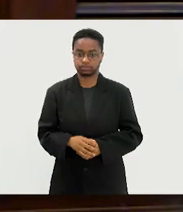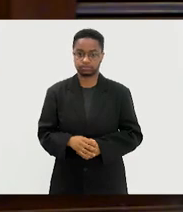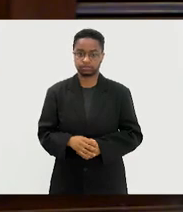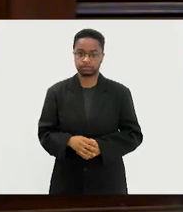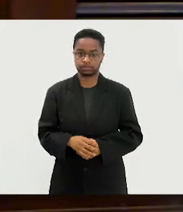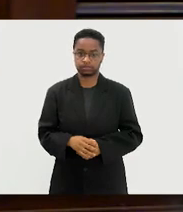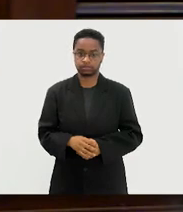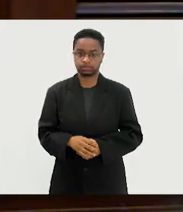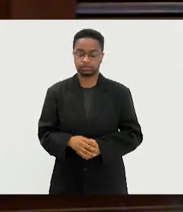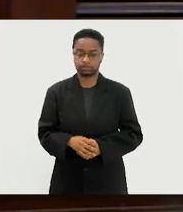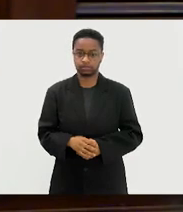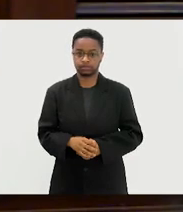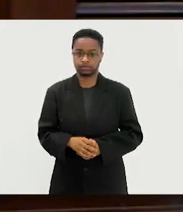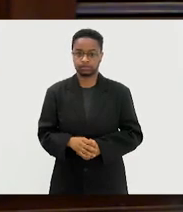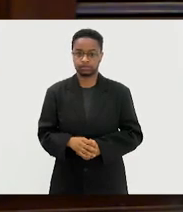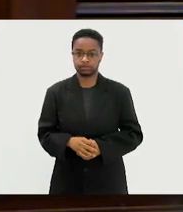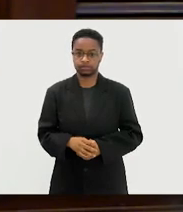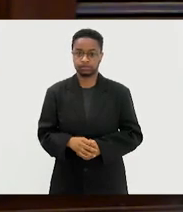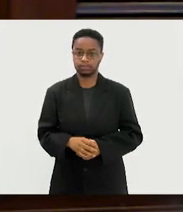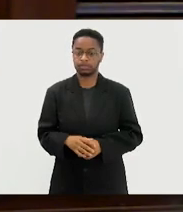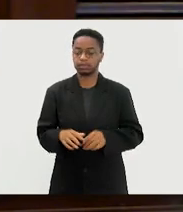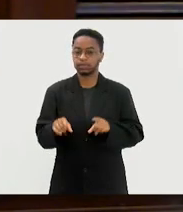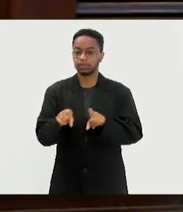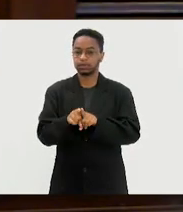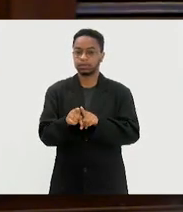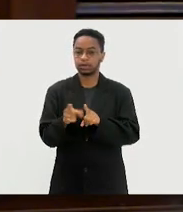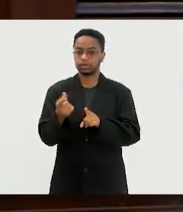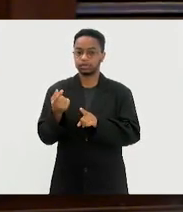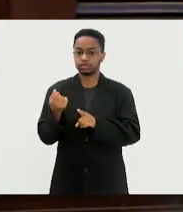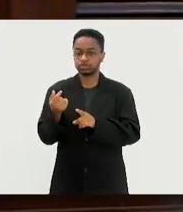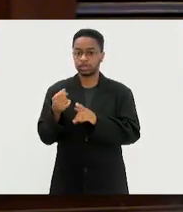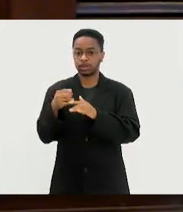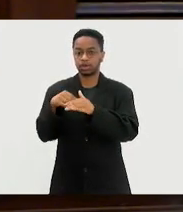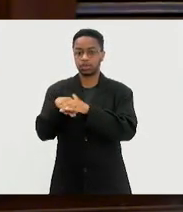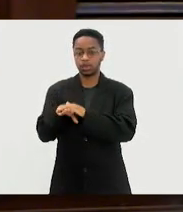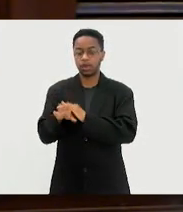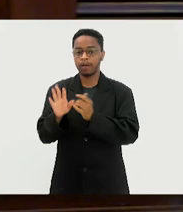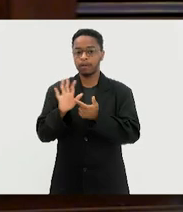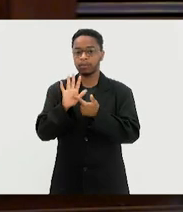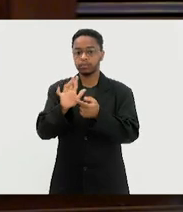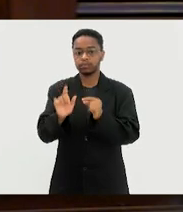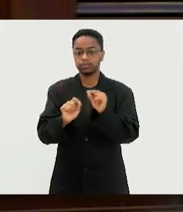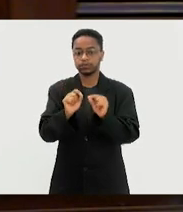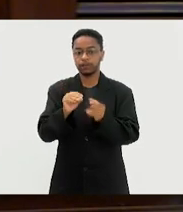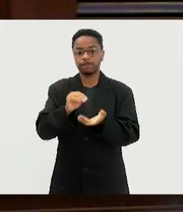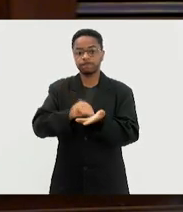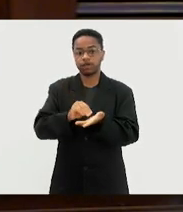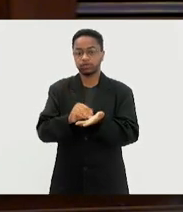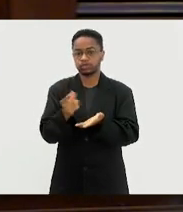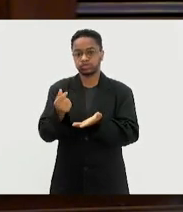E o caixa mostra que não tem dinheiro para fazê-lo.